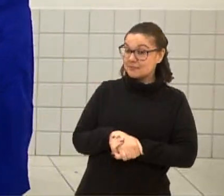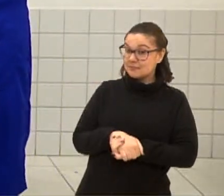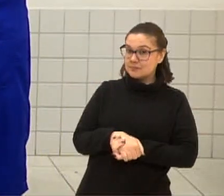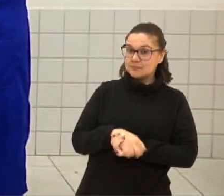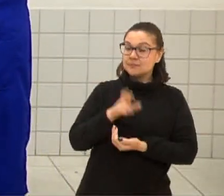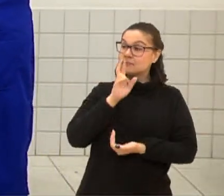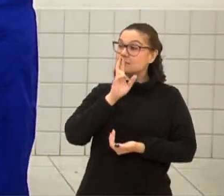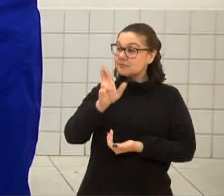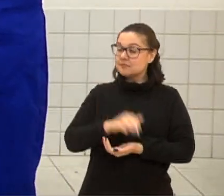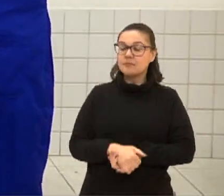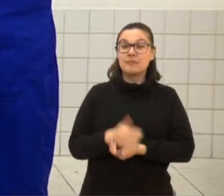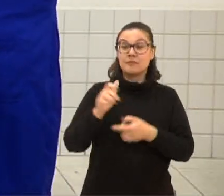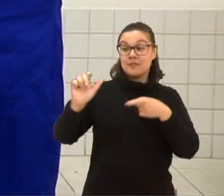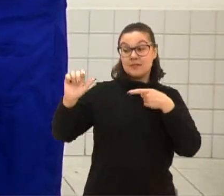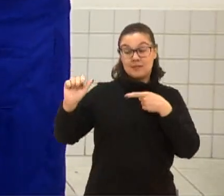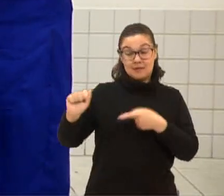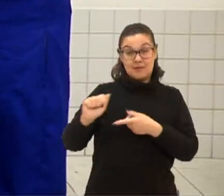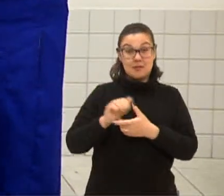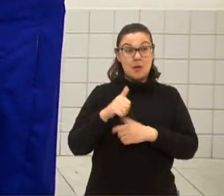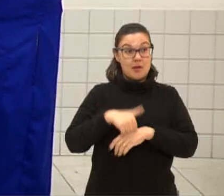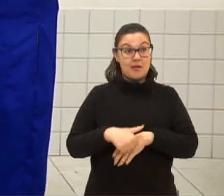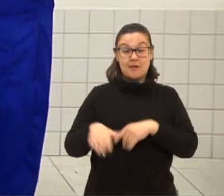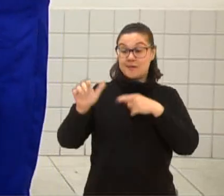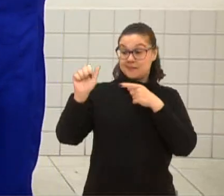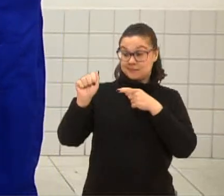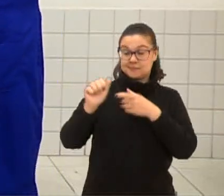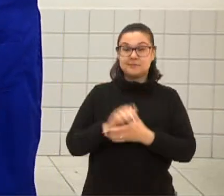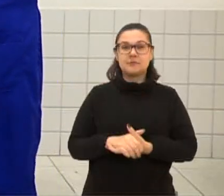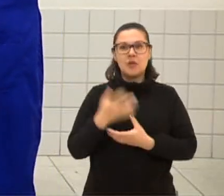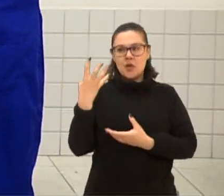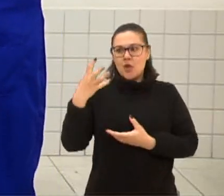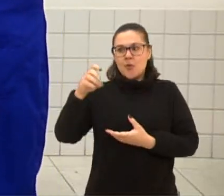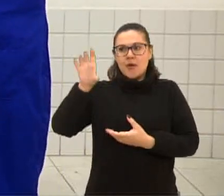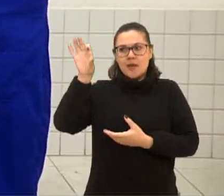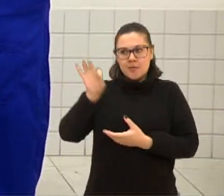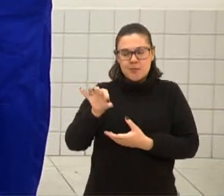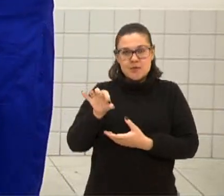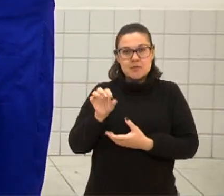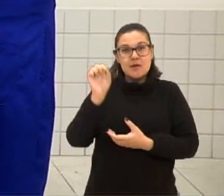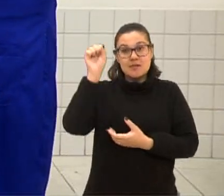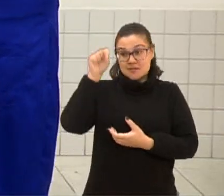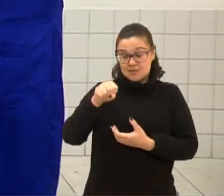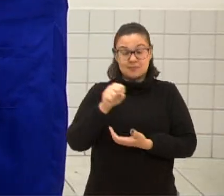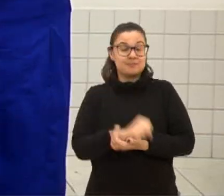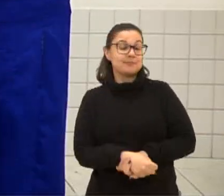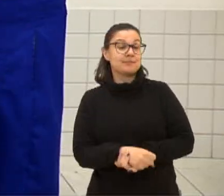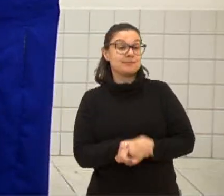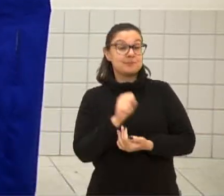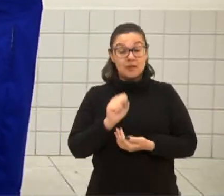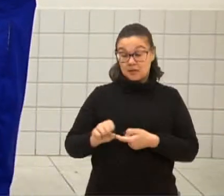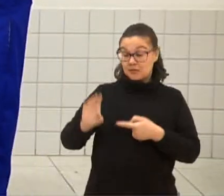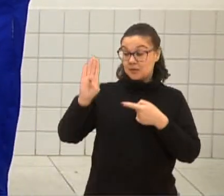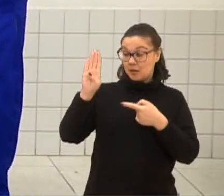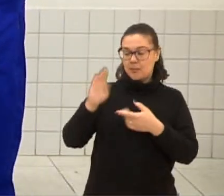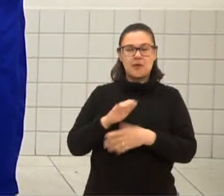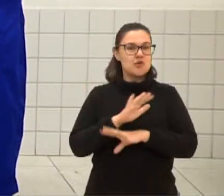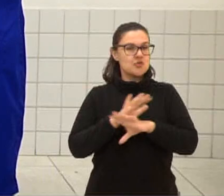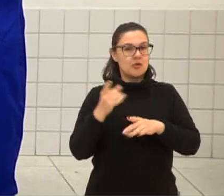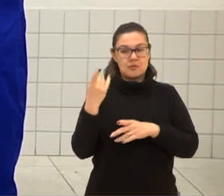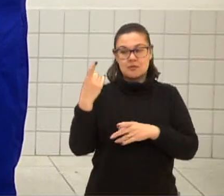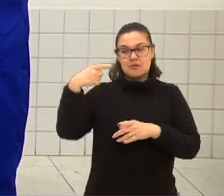Então, o resultado, alternativa aqui, letra A, né? 40% responderam que é a letra A. Letra B,